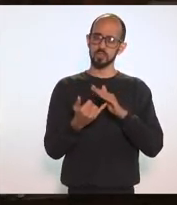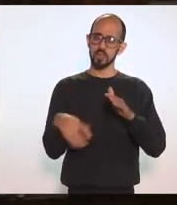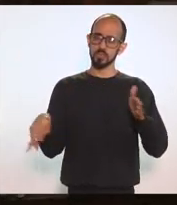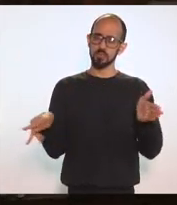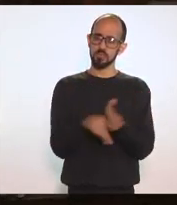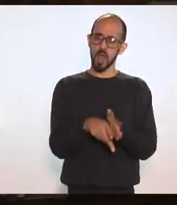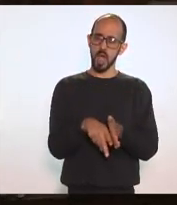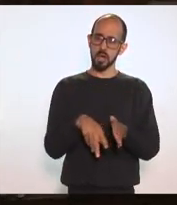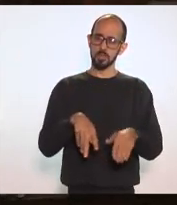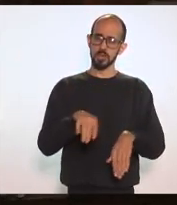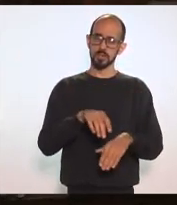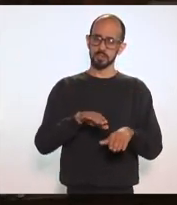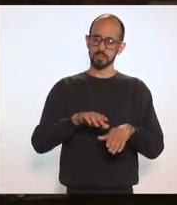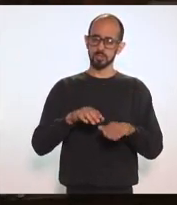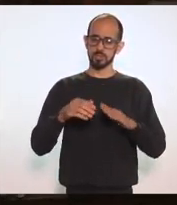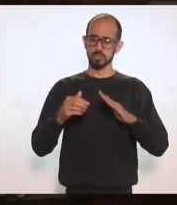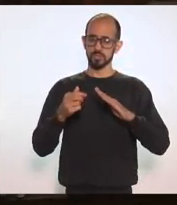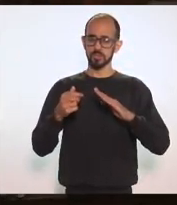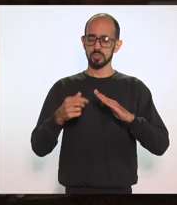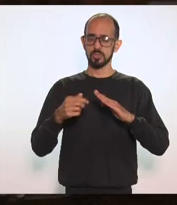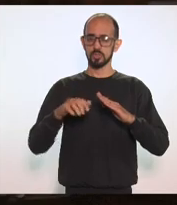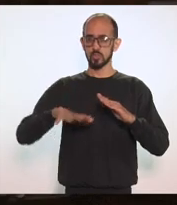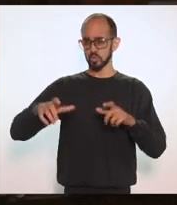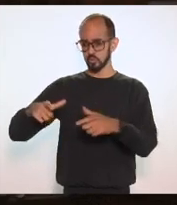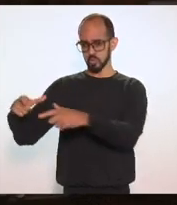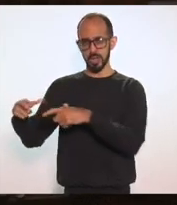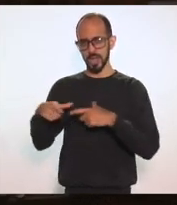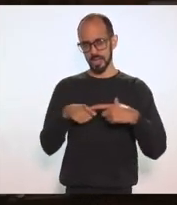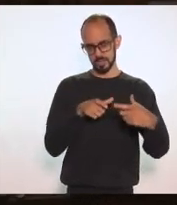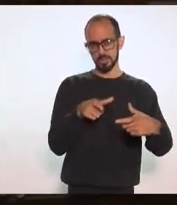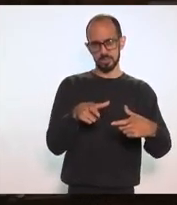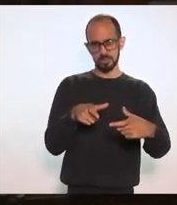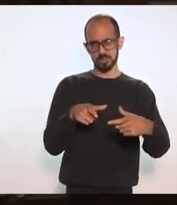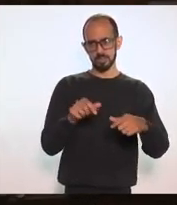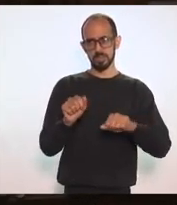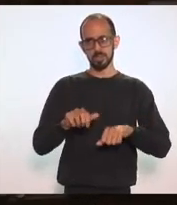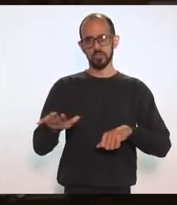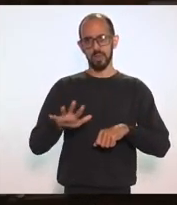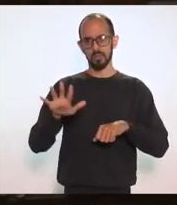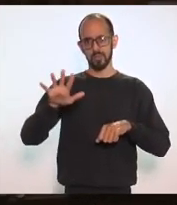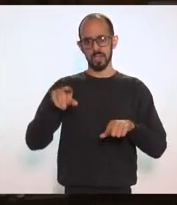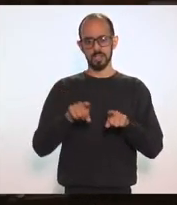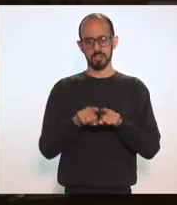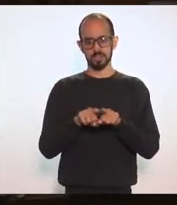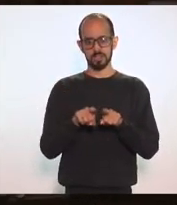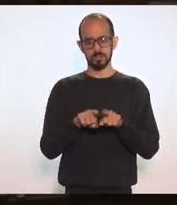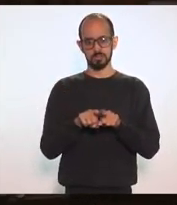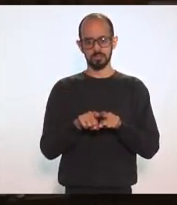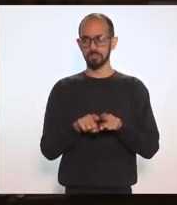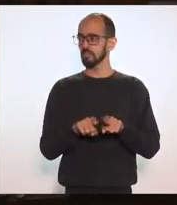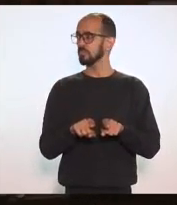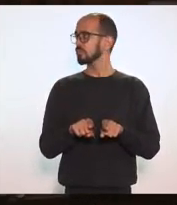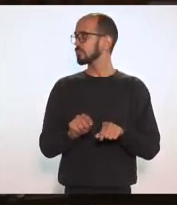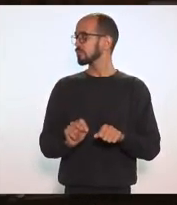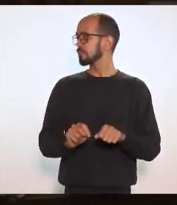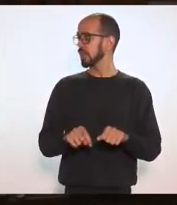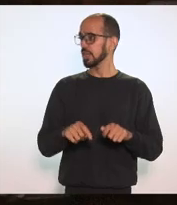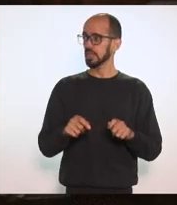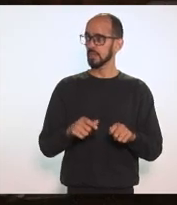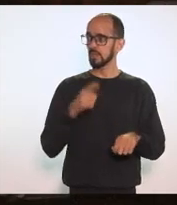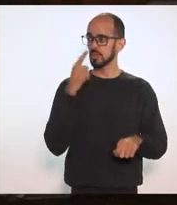territórios, porque esse plano de enfrentamento à Covid nos territórios de favela não foi concebido apenas nos